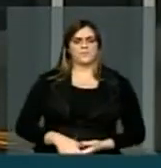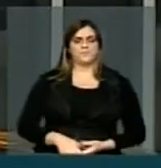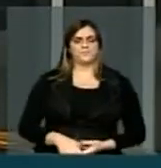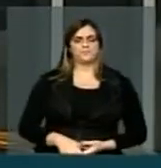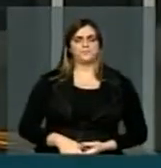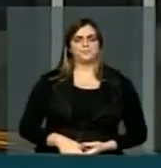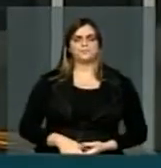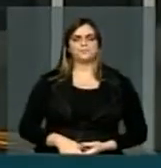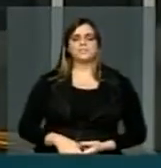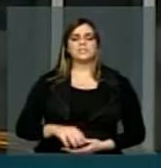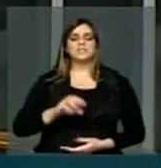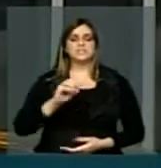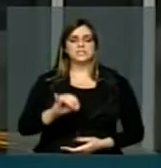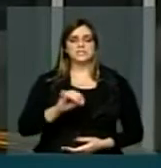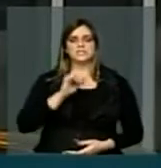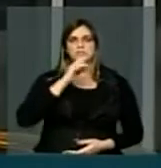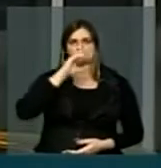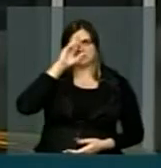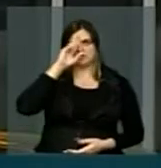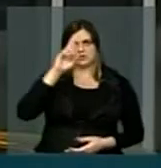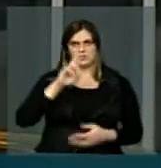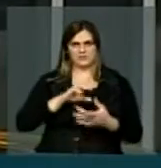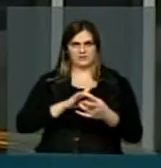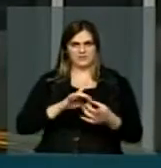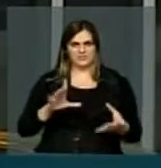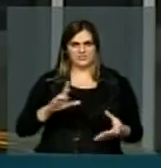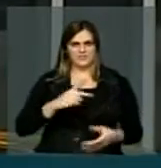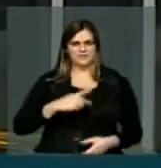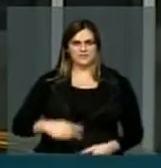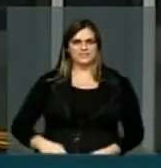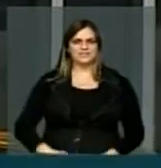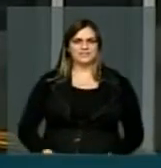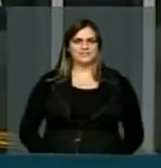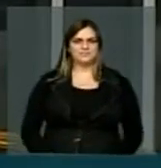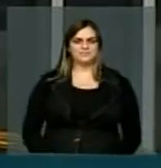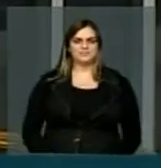presidente, se Vossa Excelência me permite, para